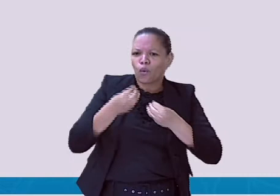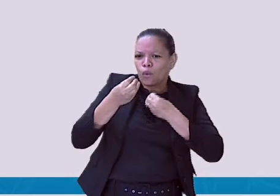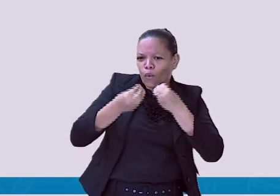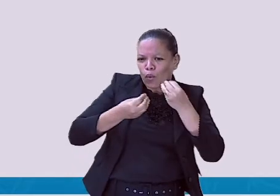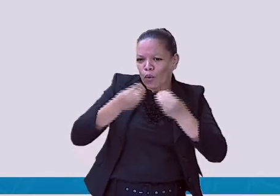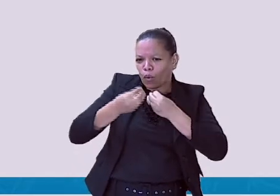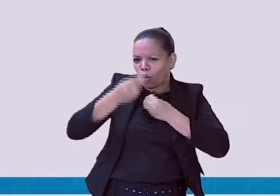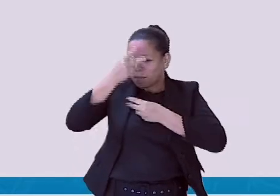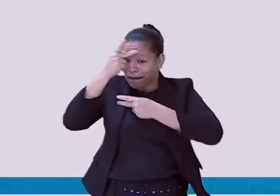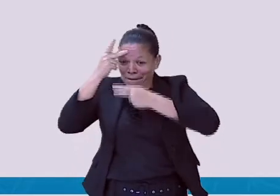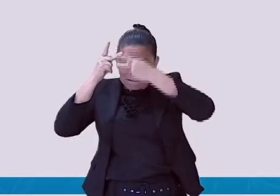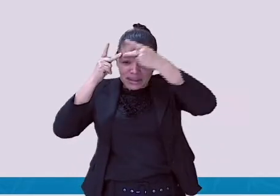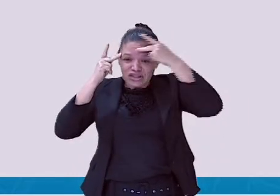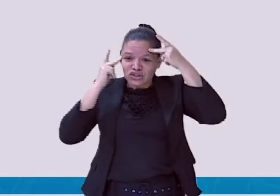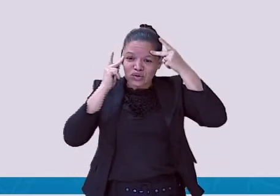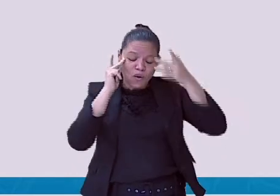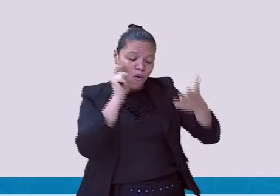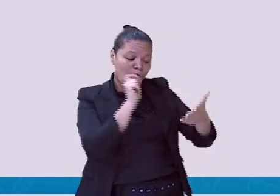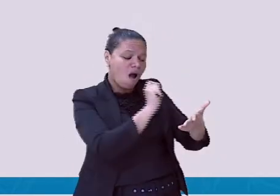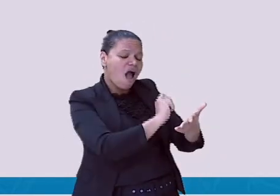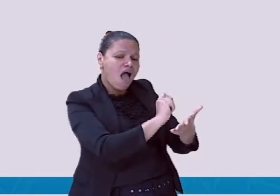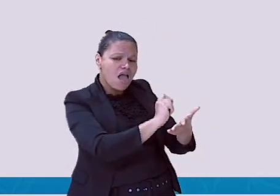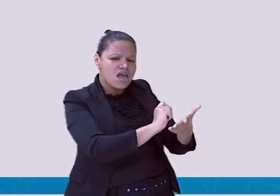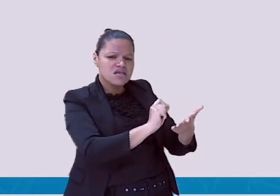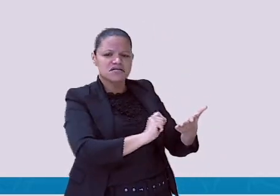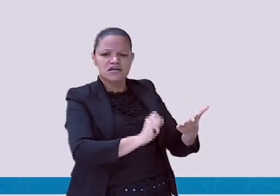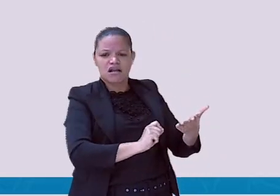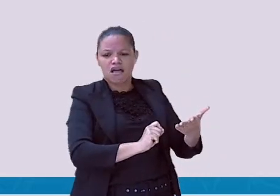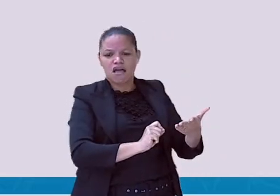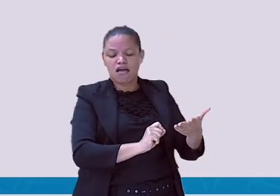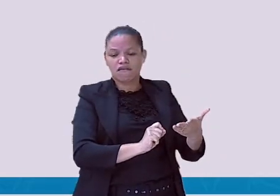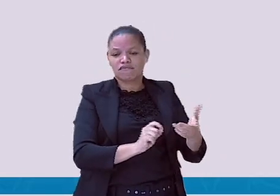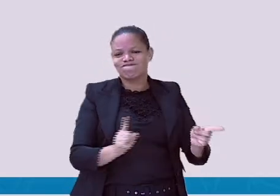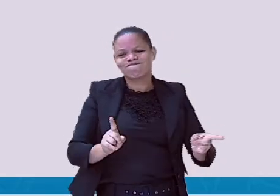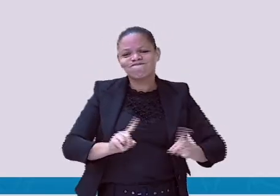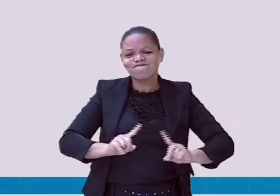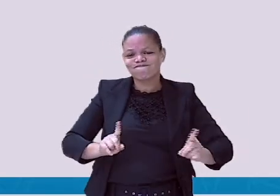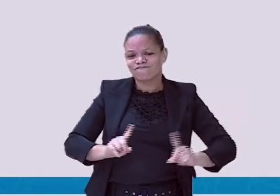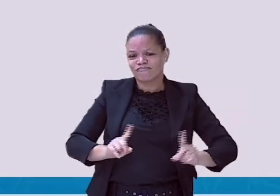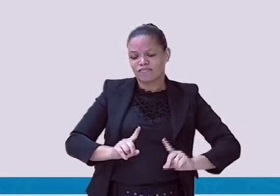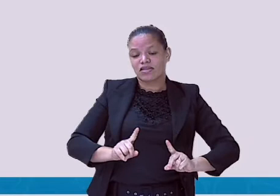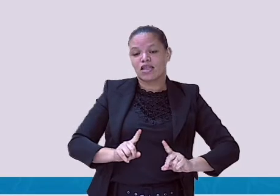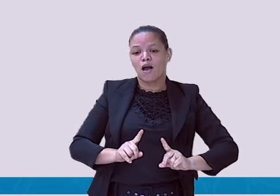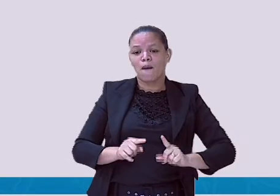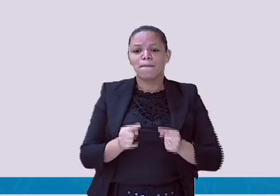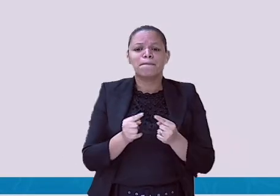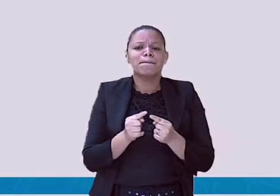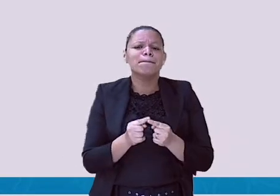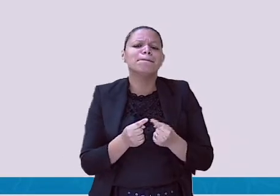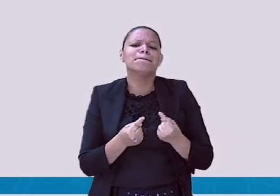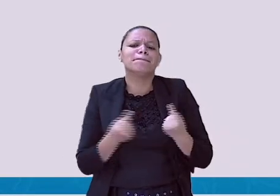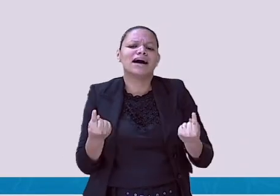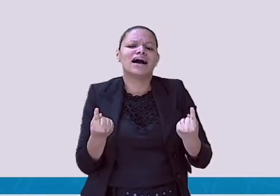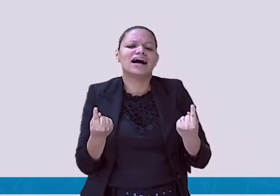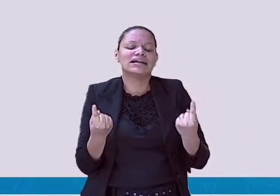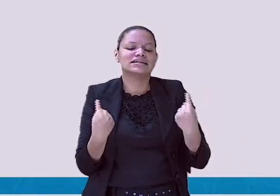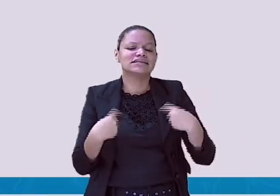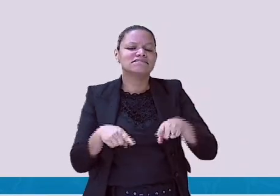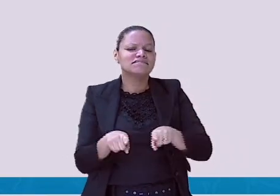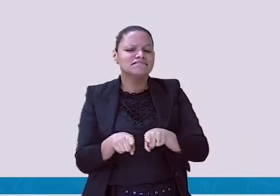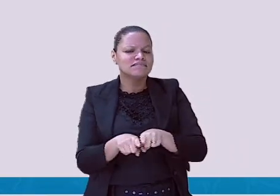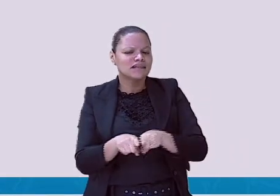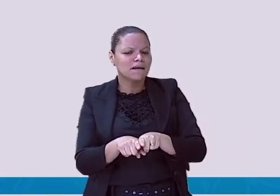estamos aí na conclusão que ele é um texto informativo, sim, nós chegamos à